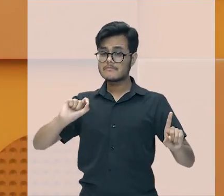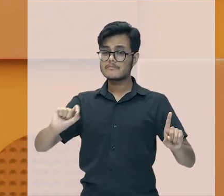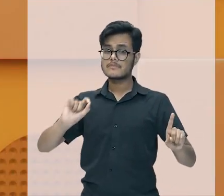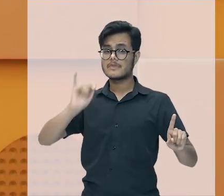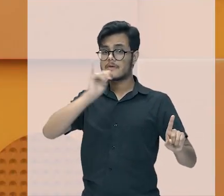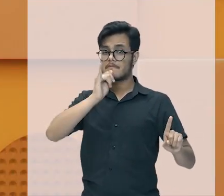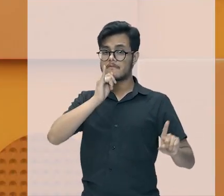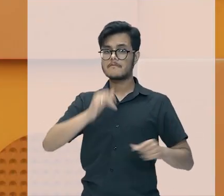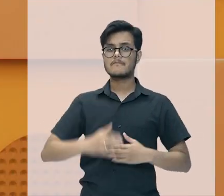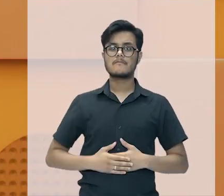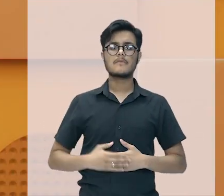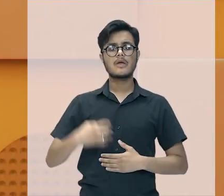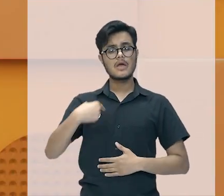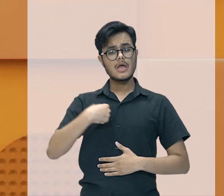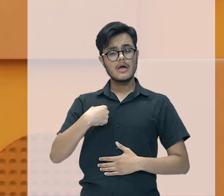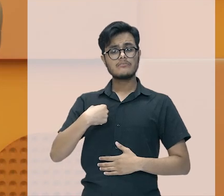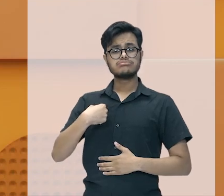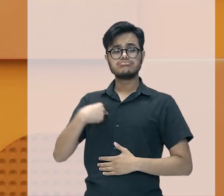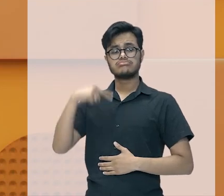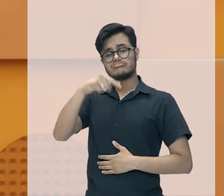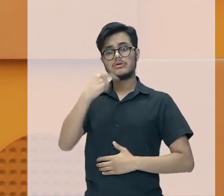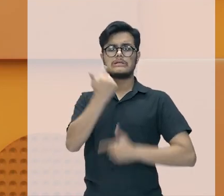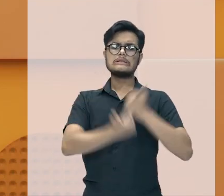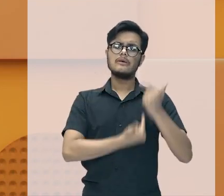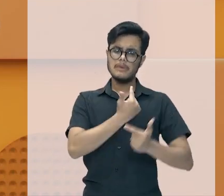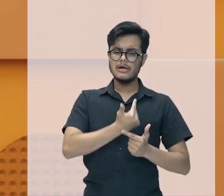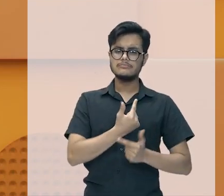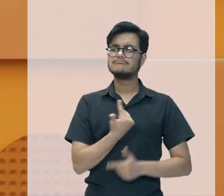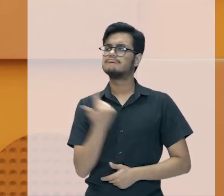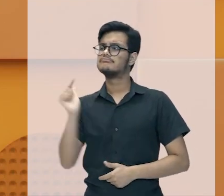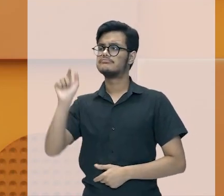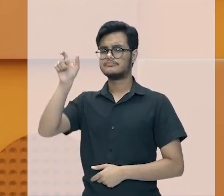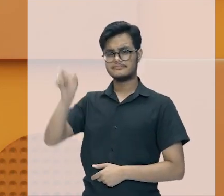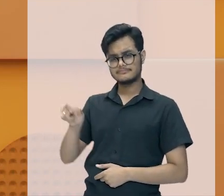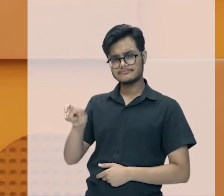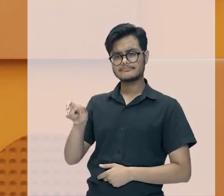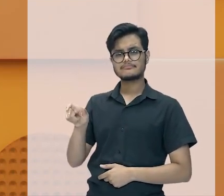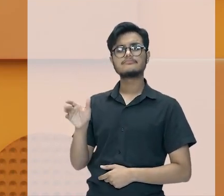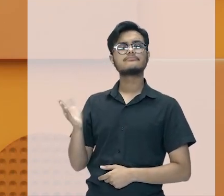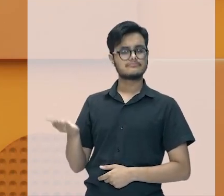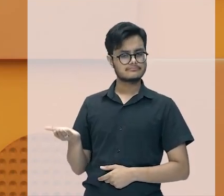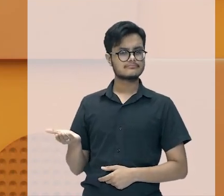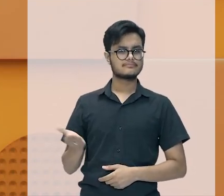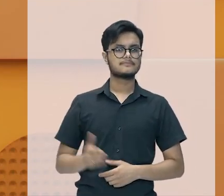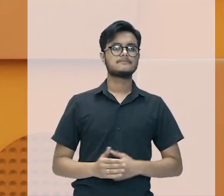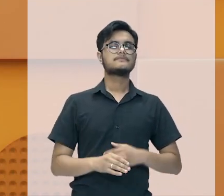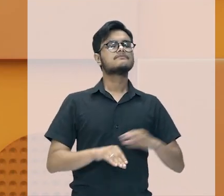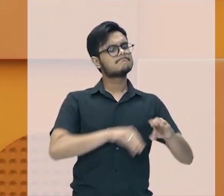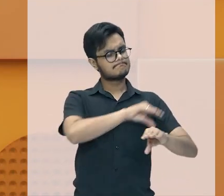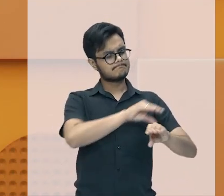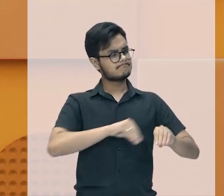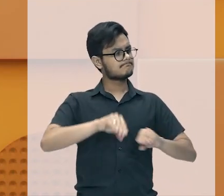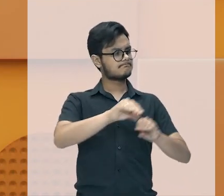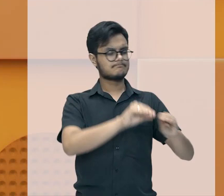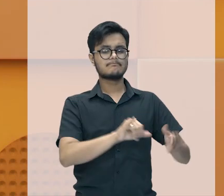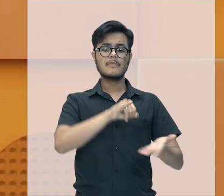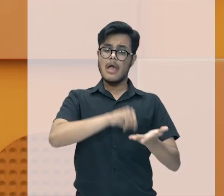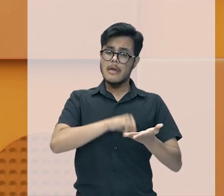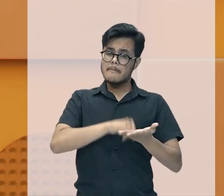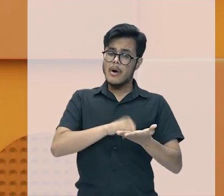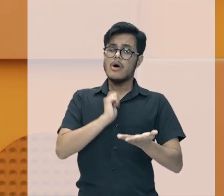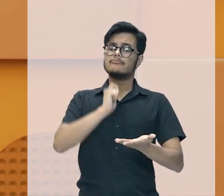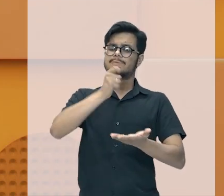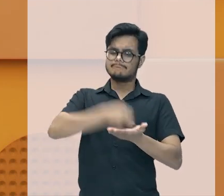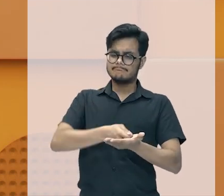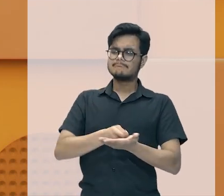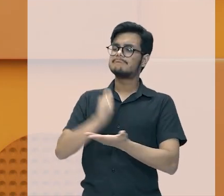o quê? Um servo, aonde eu vou, então, trabalhar aquela terra, vou, então, pagar impostos para